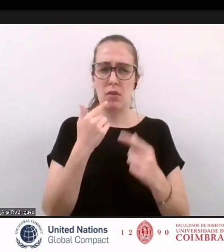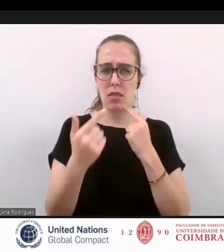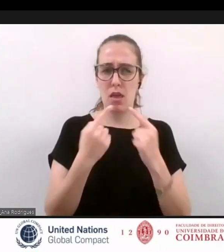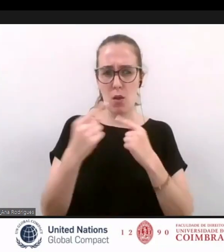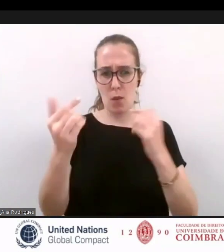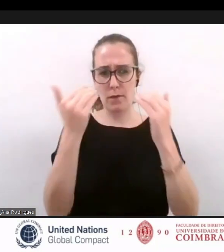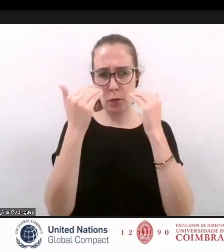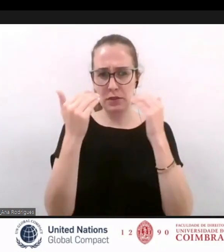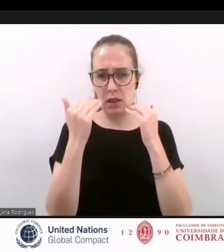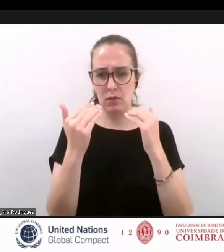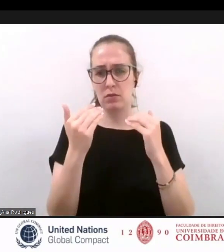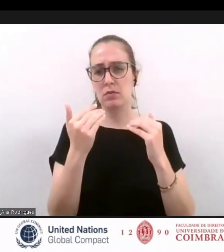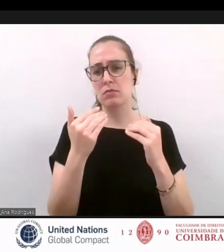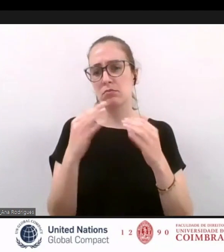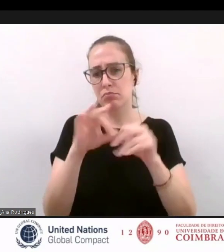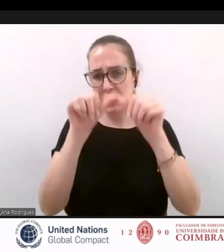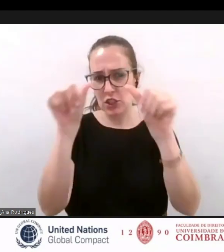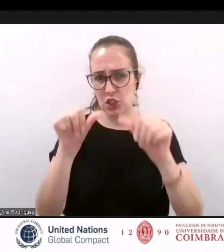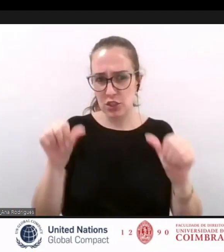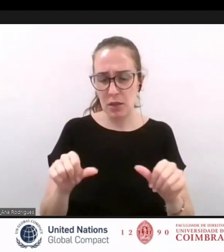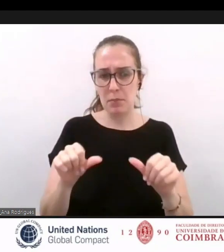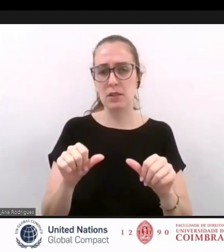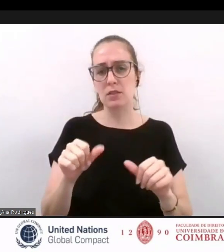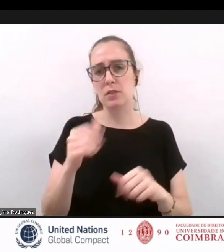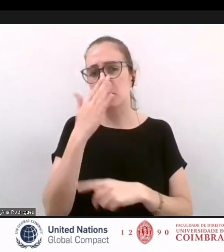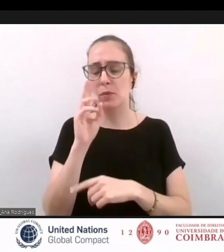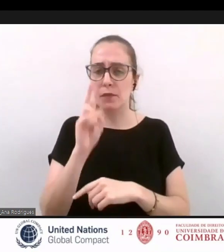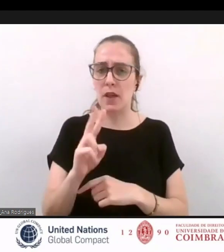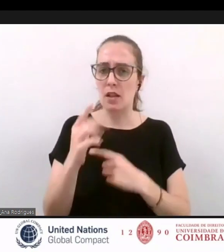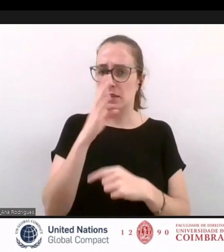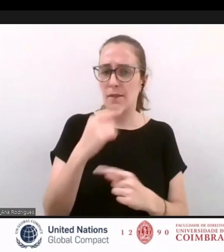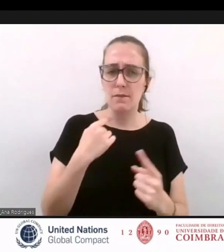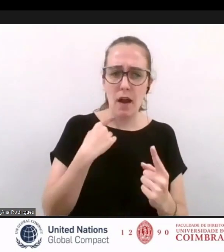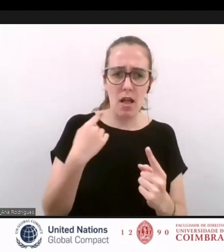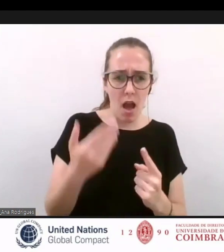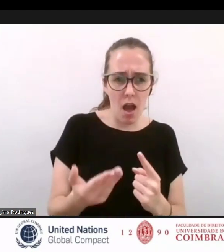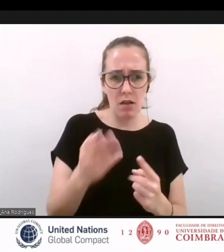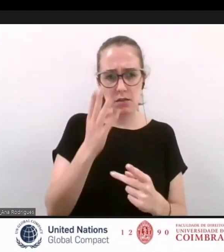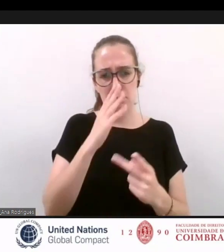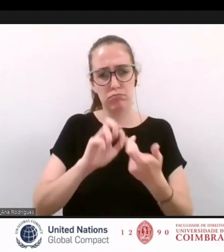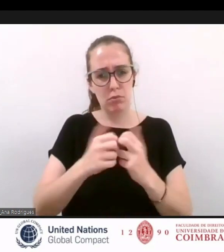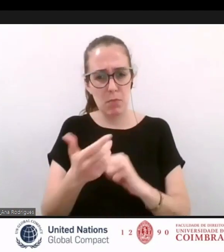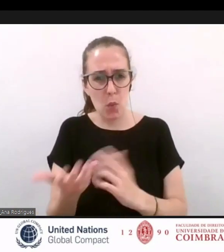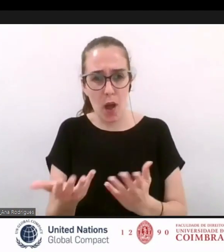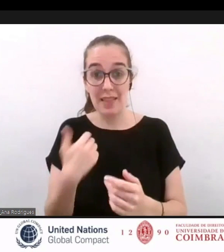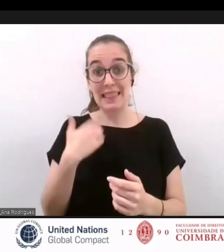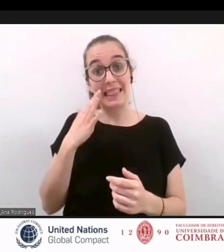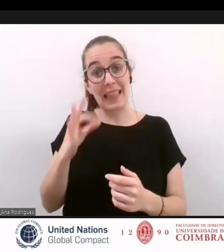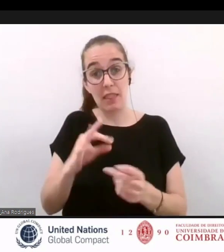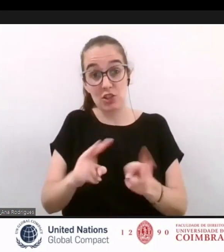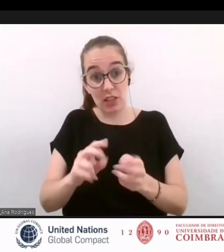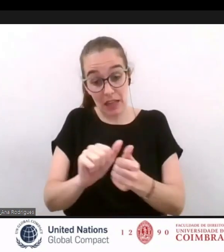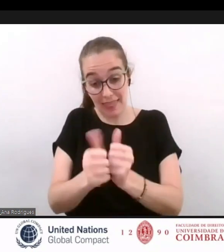recolhida através dos diferentes sistemas, identificar lacunas para se poder ajustar as estratégias